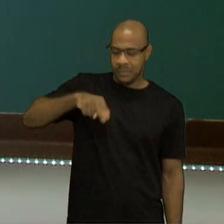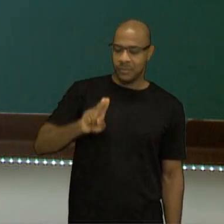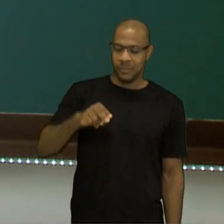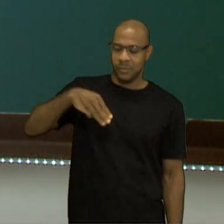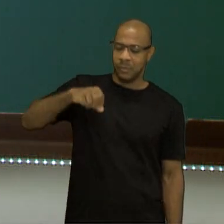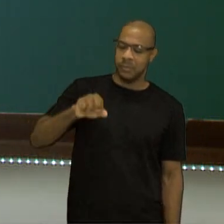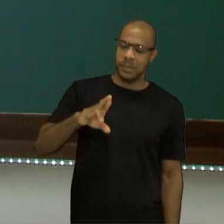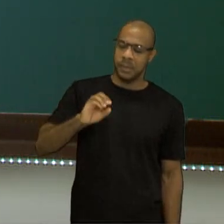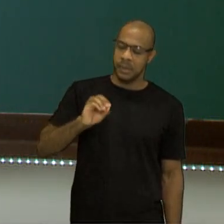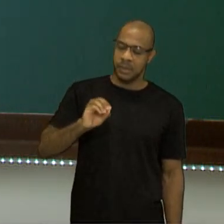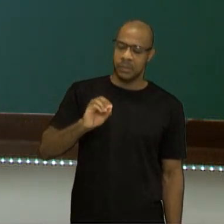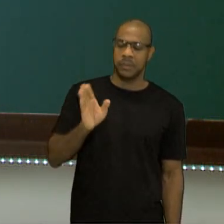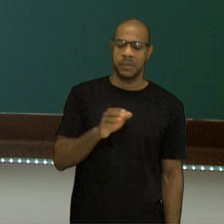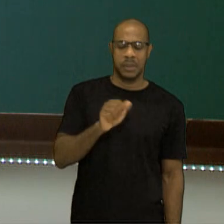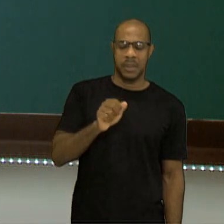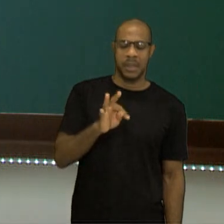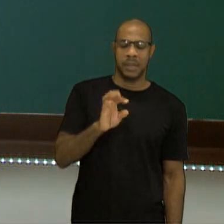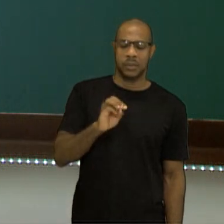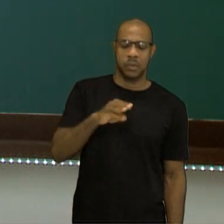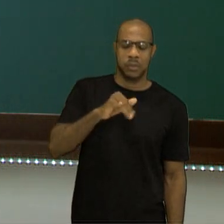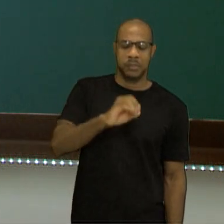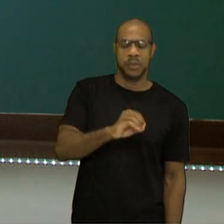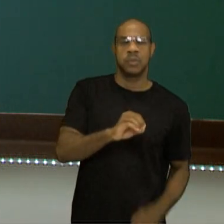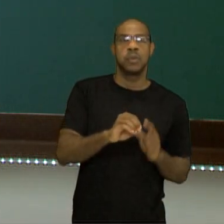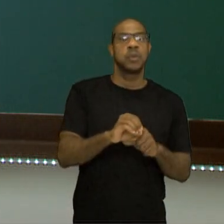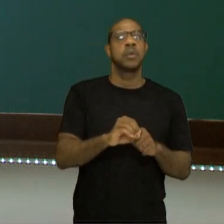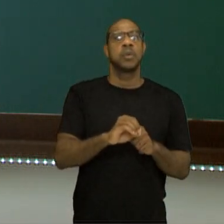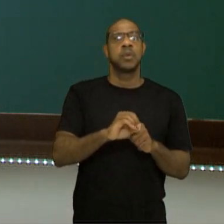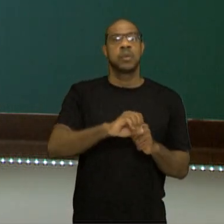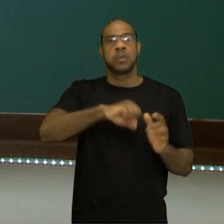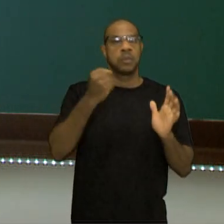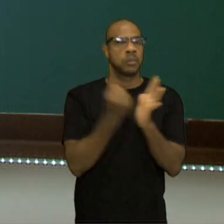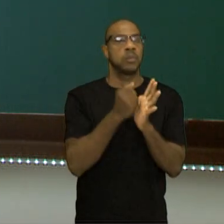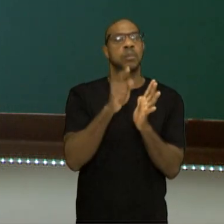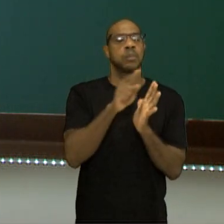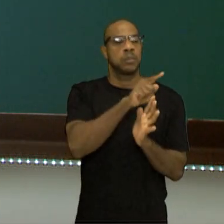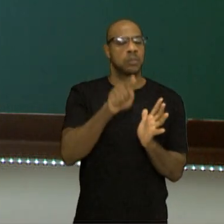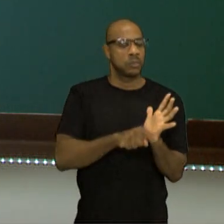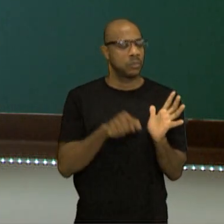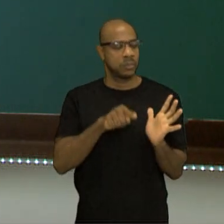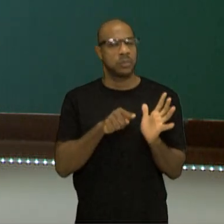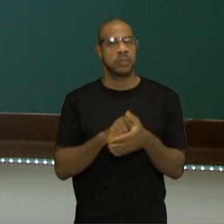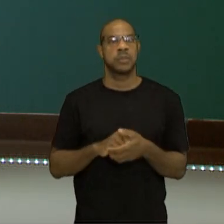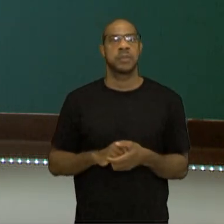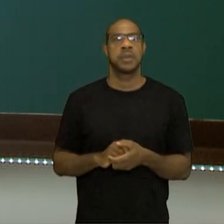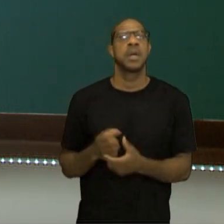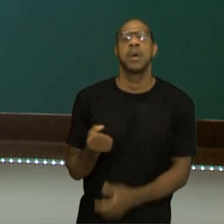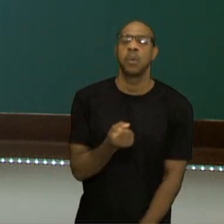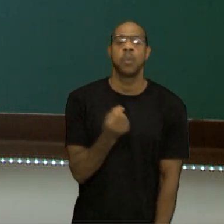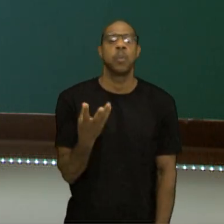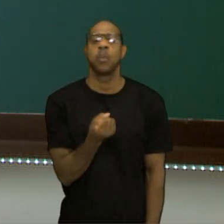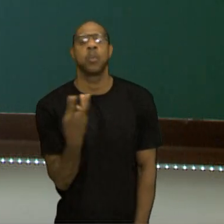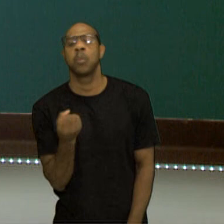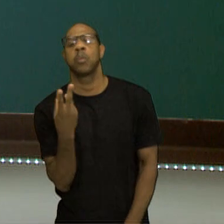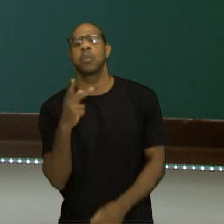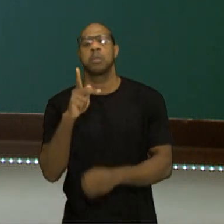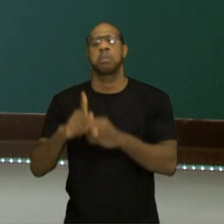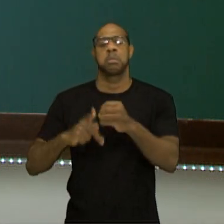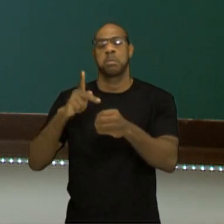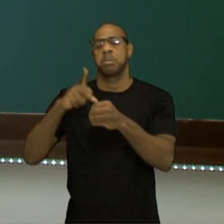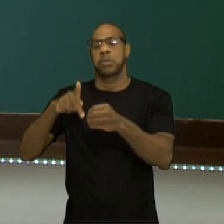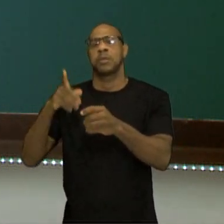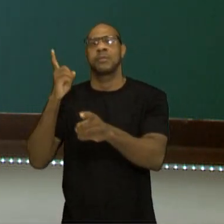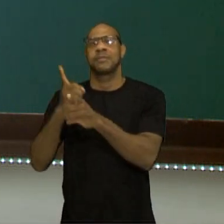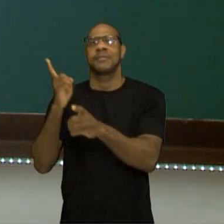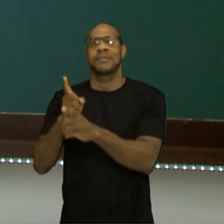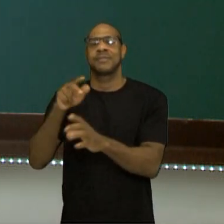atômico. Número atômico é a quantidade de prótons naquela estrutura com carga positiva que nós encontramos nos átomos. E